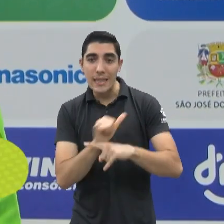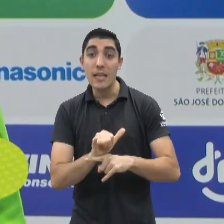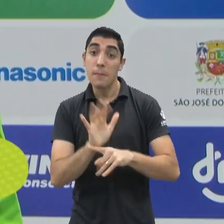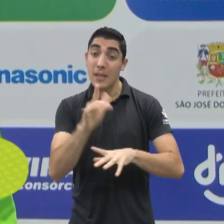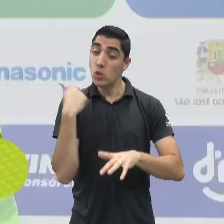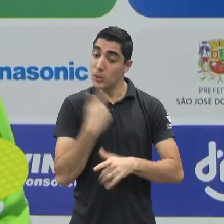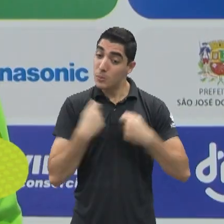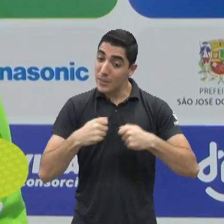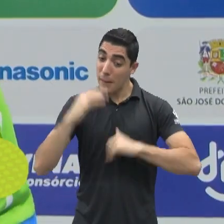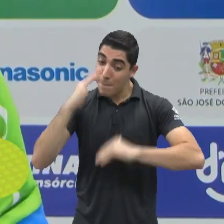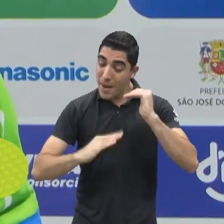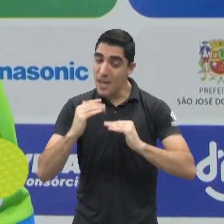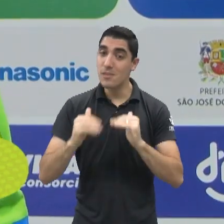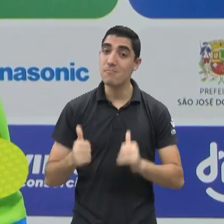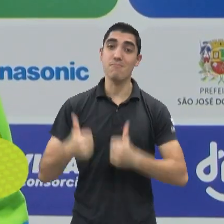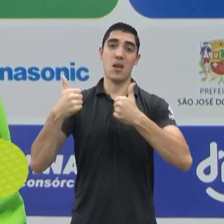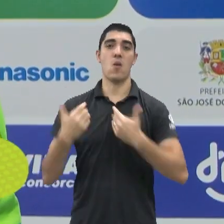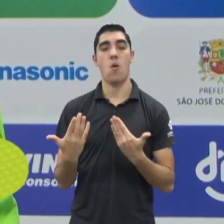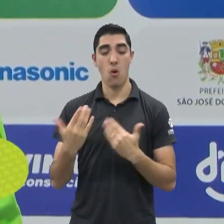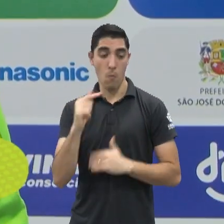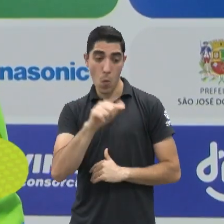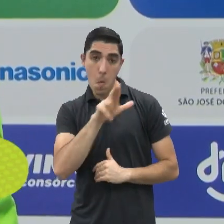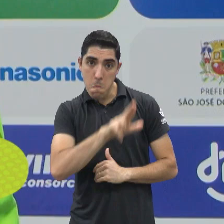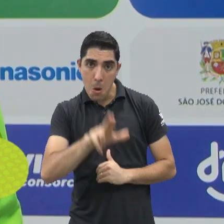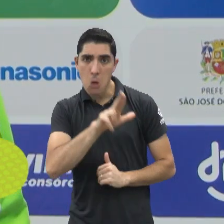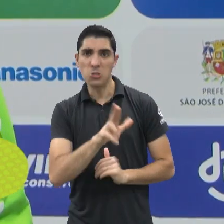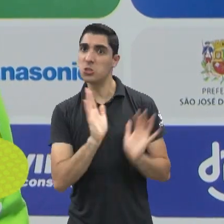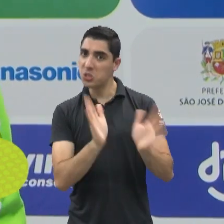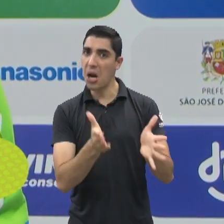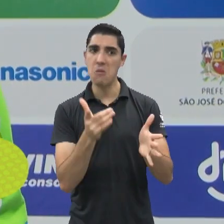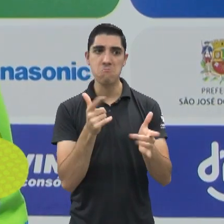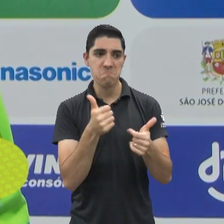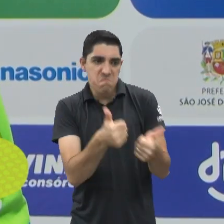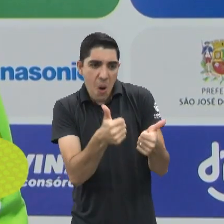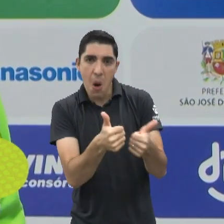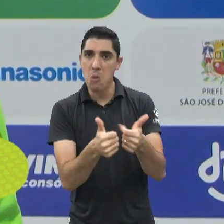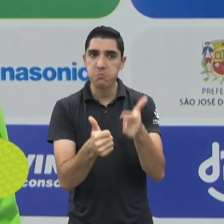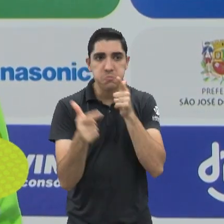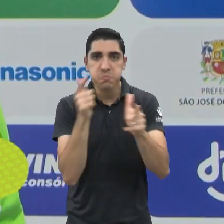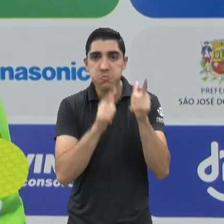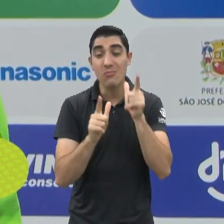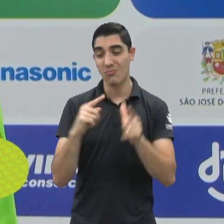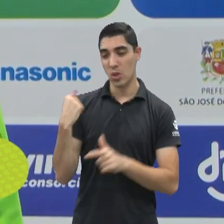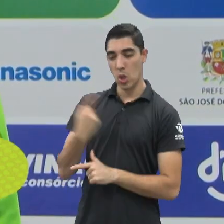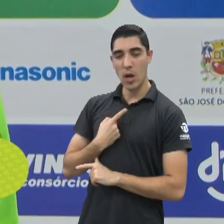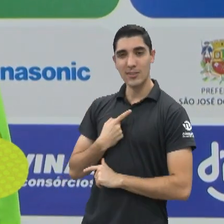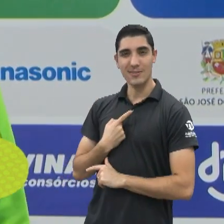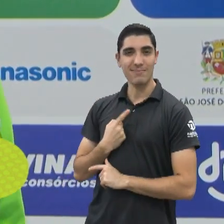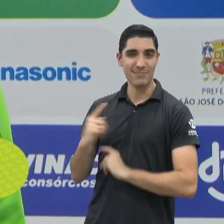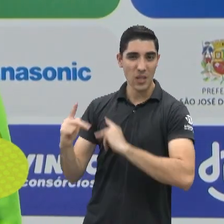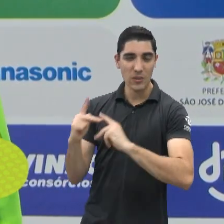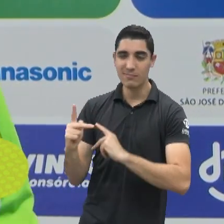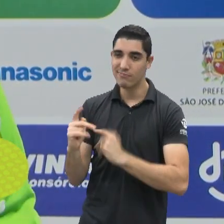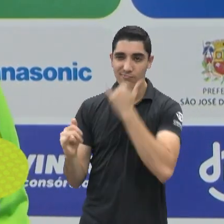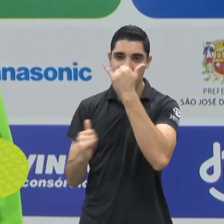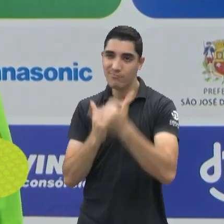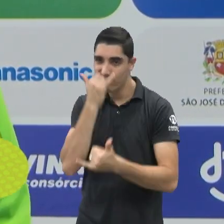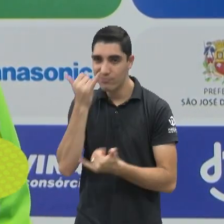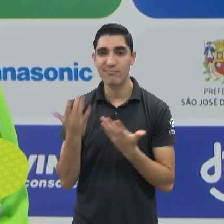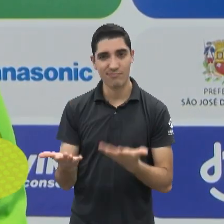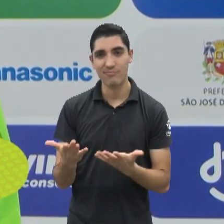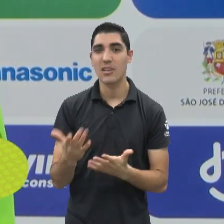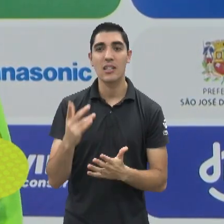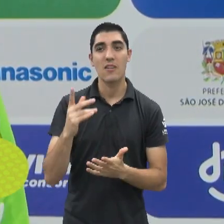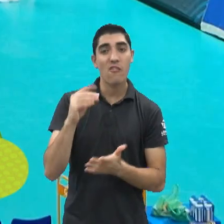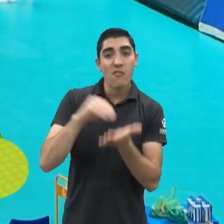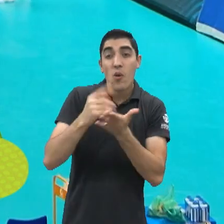melhor do que a outra equipe. Eles tiveram boas escolhas, a gente não teve escolhas tão boas assim. E num momento decisivo como um match point, um set